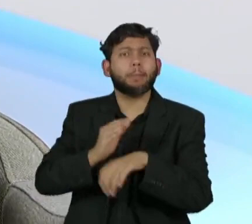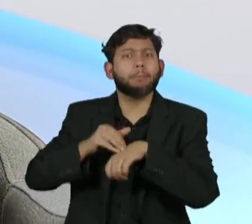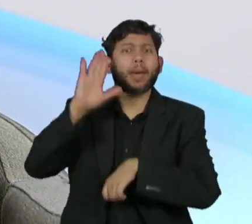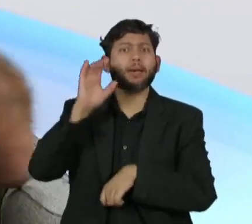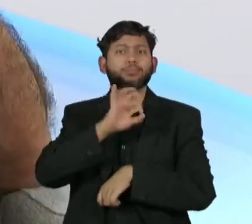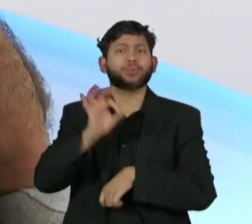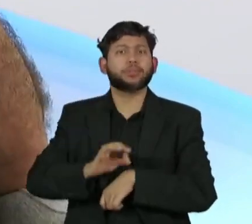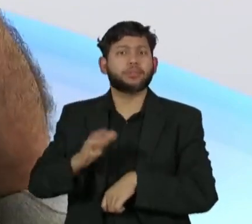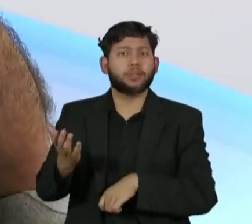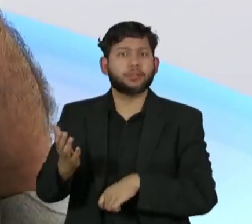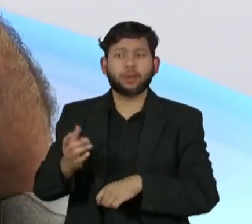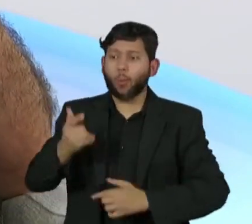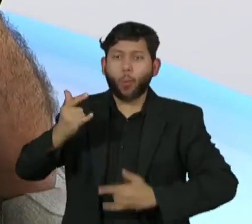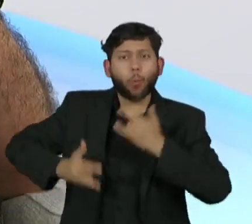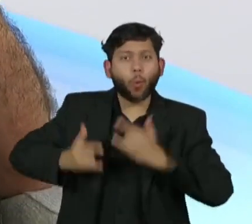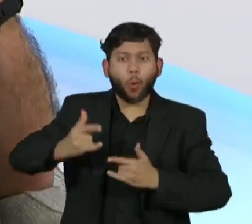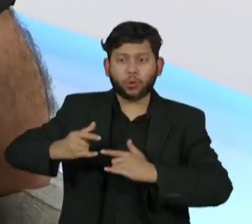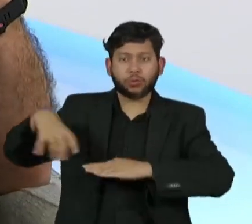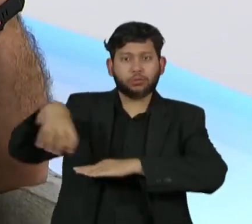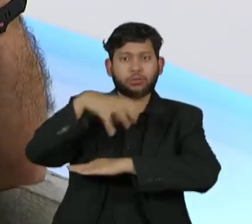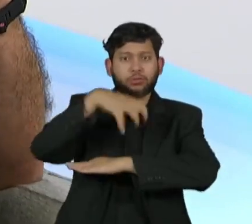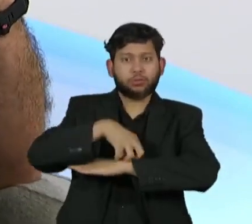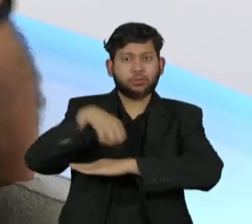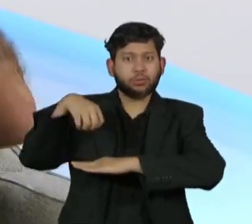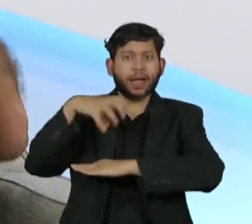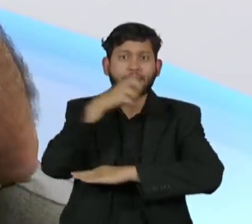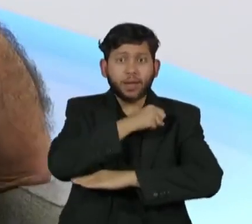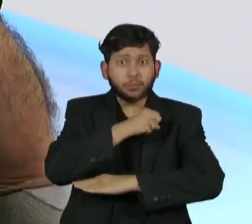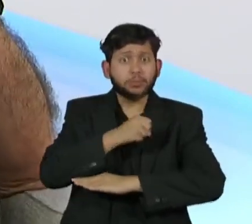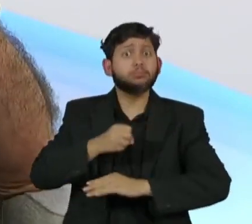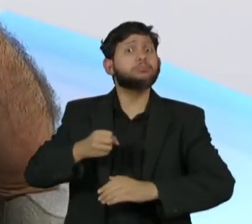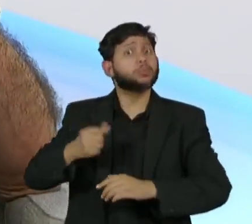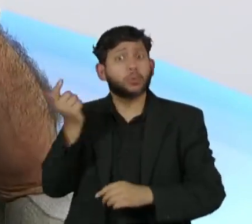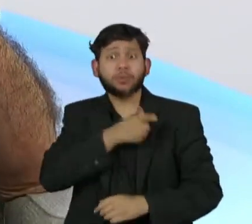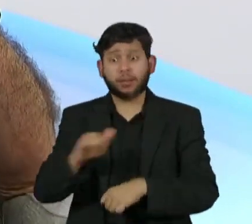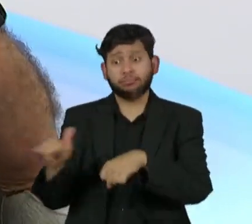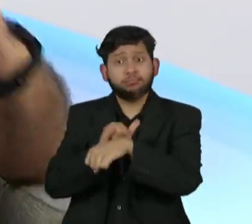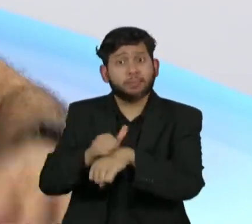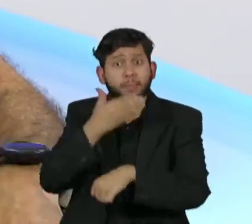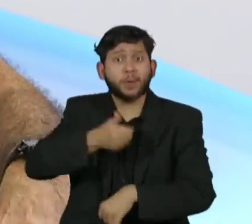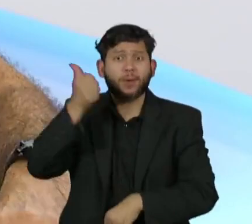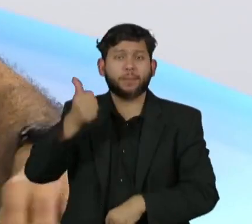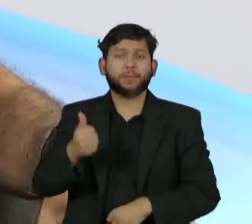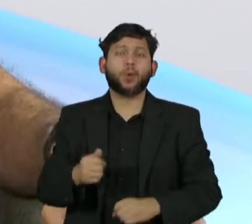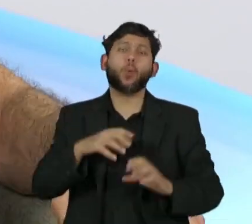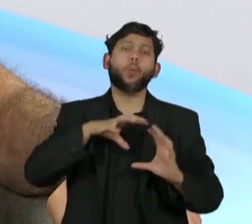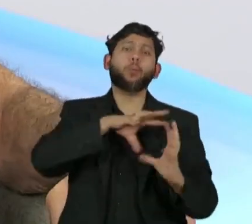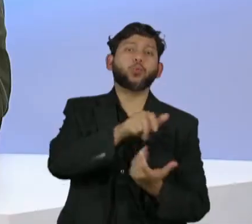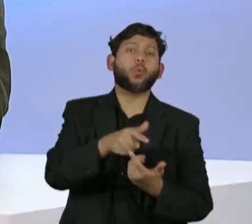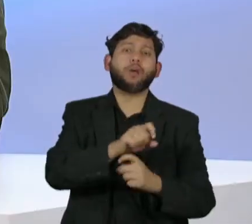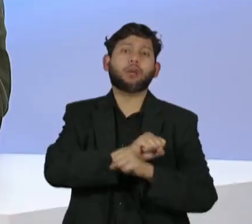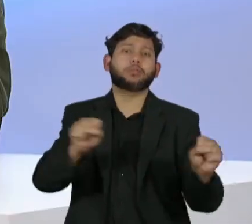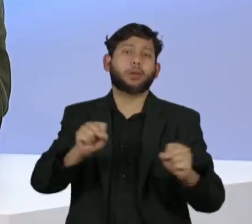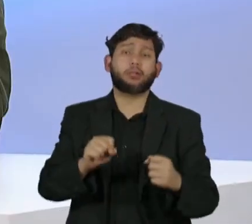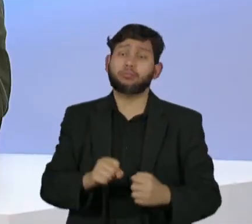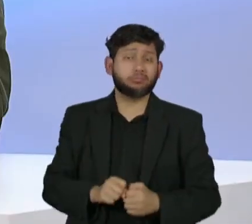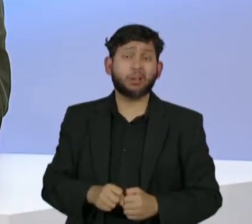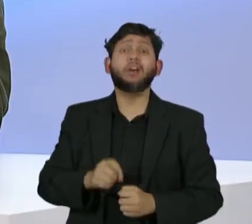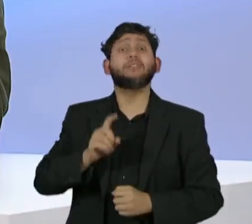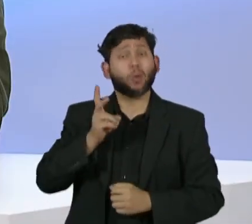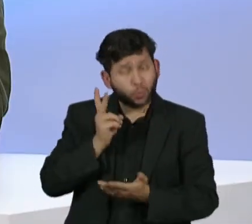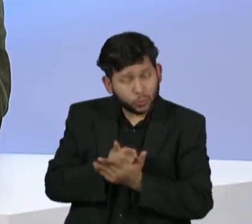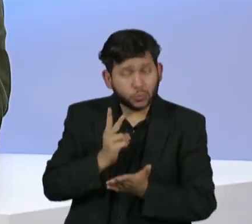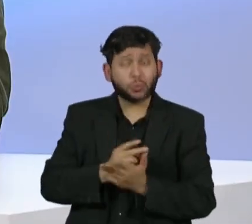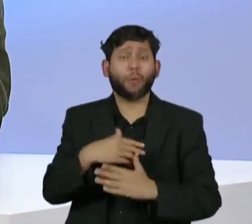tudo de novo e o mundo não vai se acabar nos próximos 200 anos ele pode ficar muito diferente mas a gente tem milhares de anos para frente para